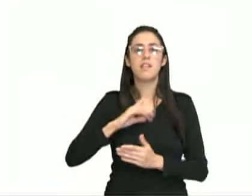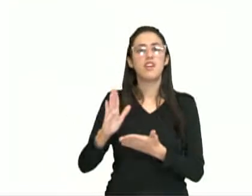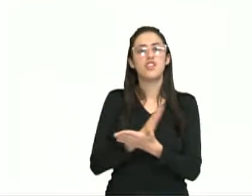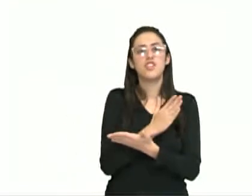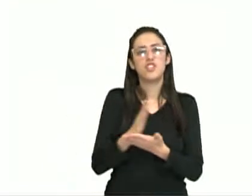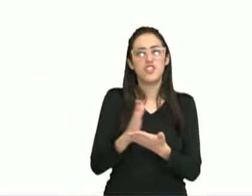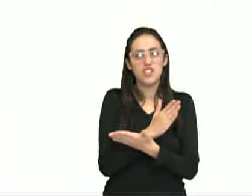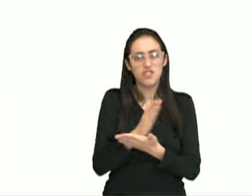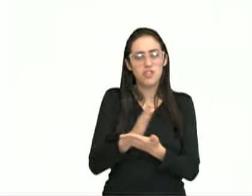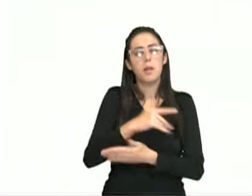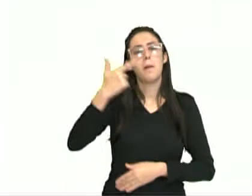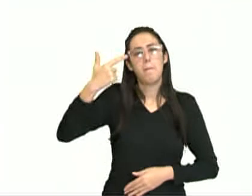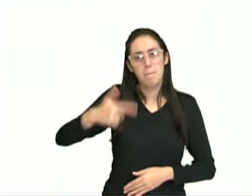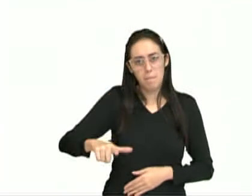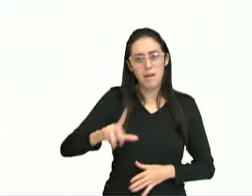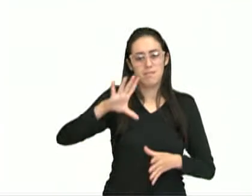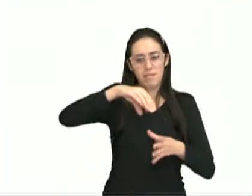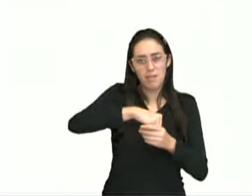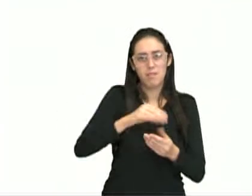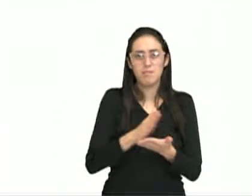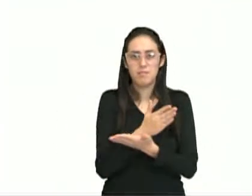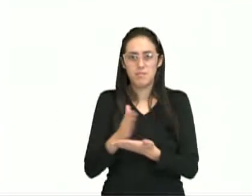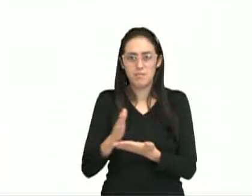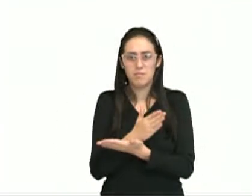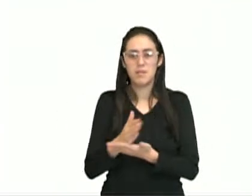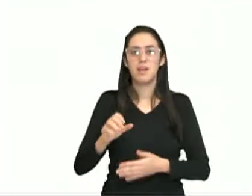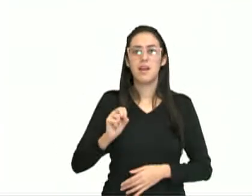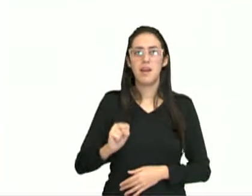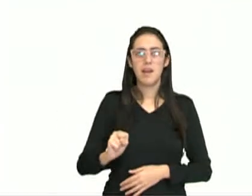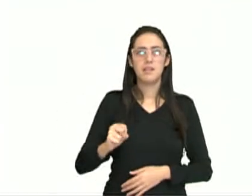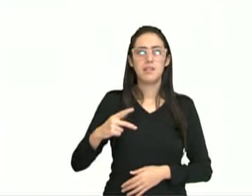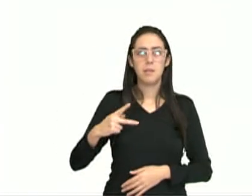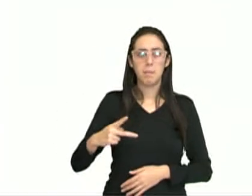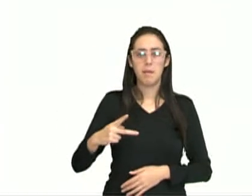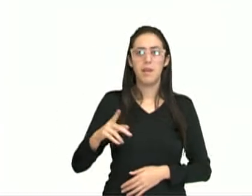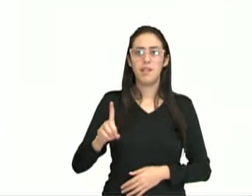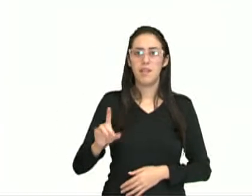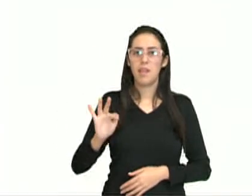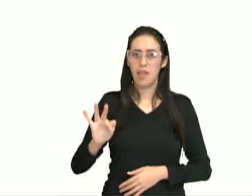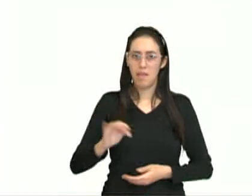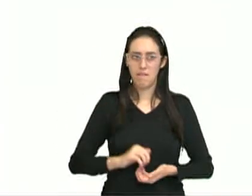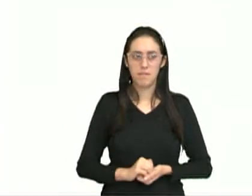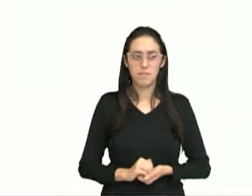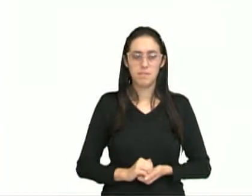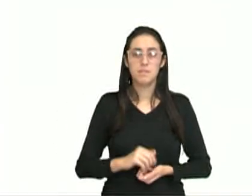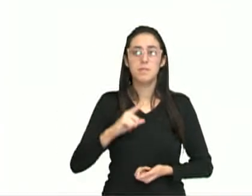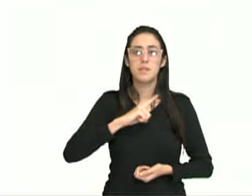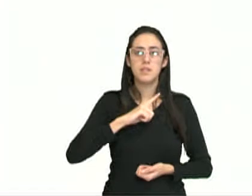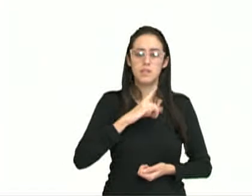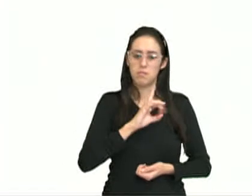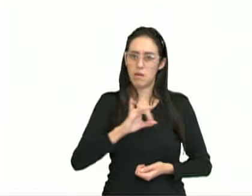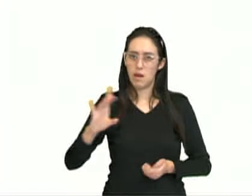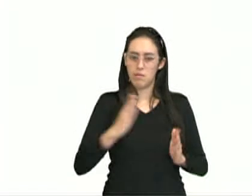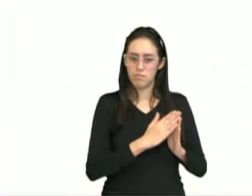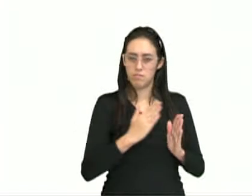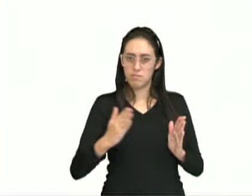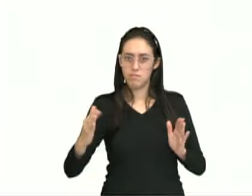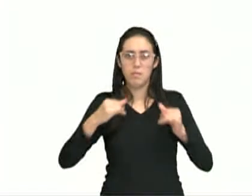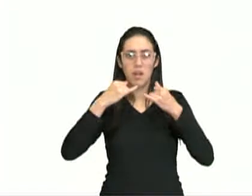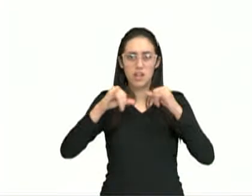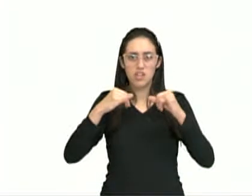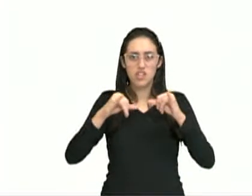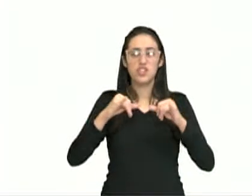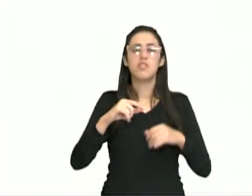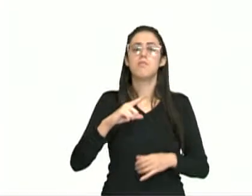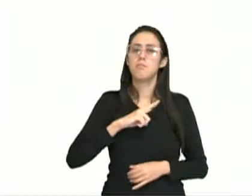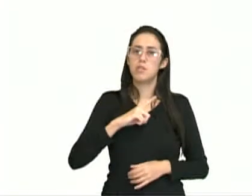em subníveis denominados S, P, D, F. Tanto os níveis quanto os subníveis de energia